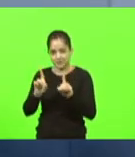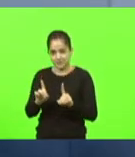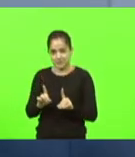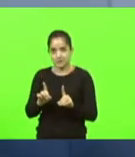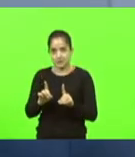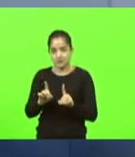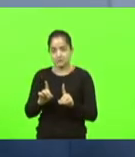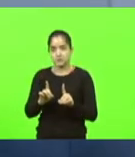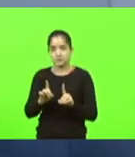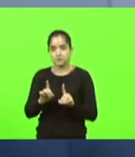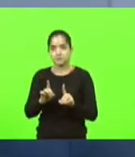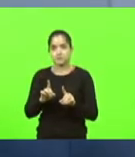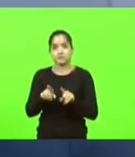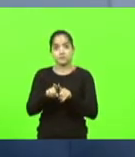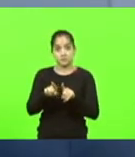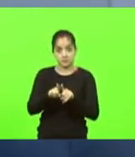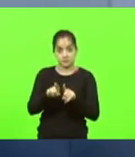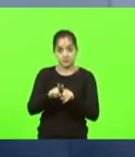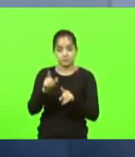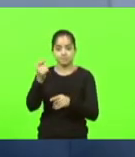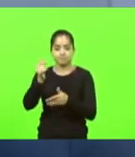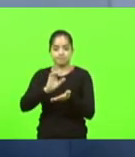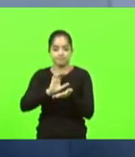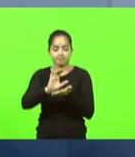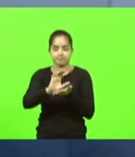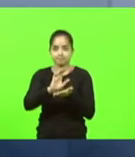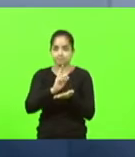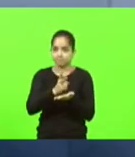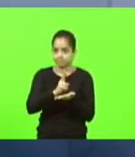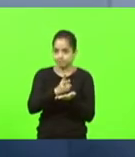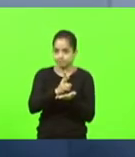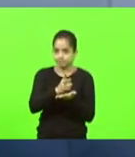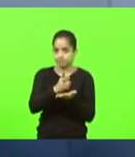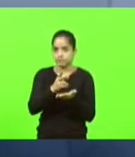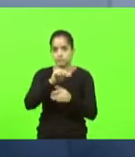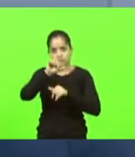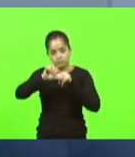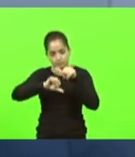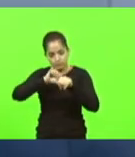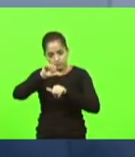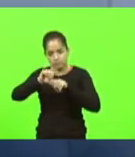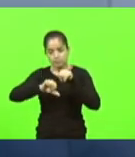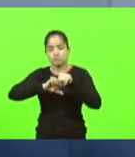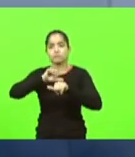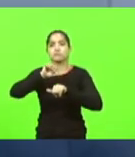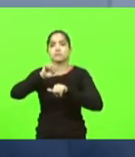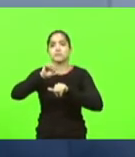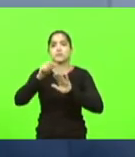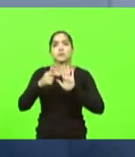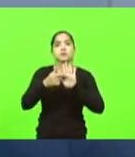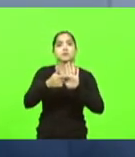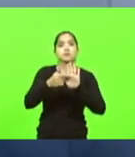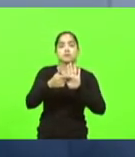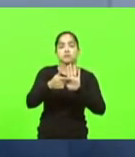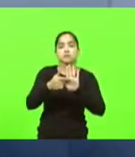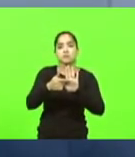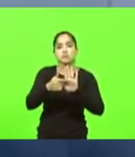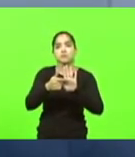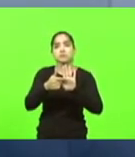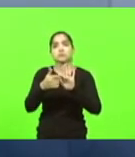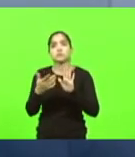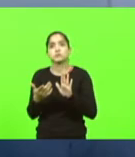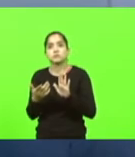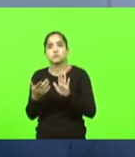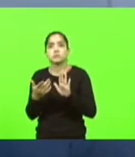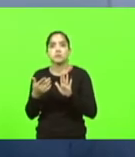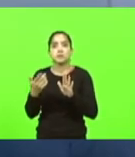de prestação continuada, o que é importante também. Foram alterações que foram surgindo, né, para justamente remover alguns